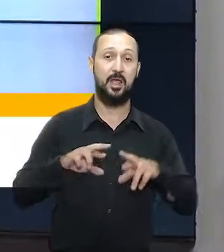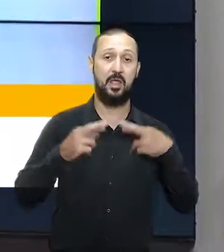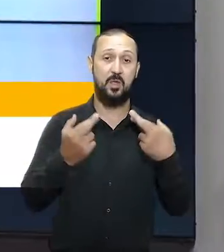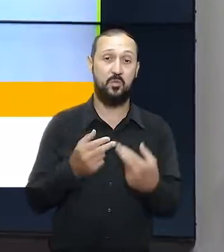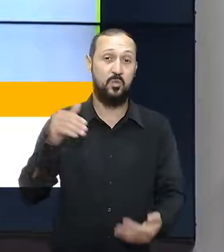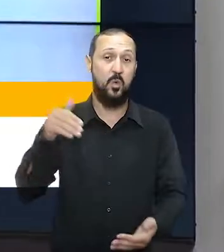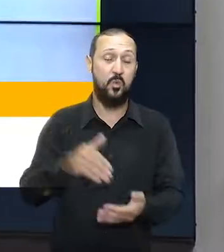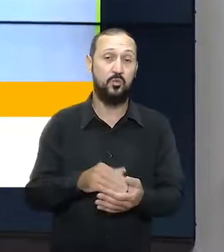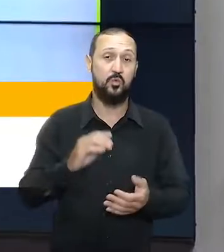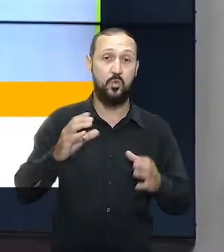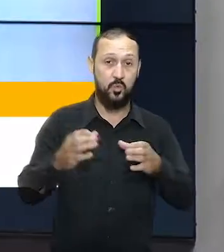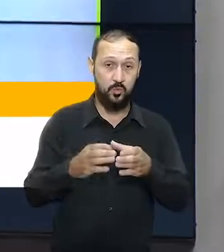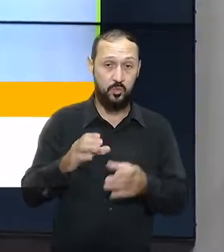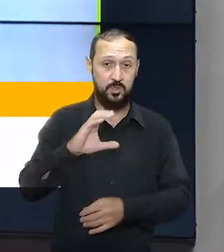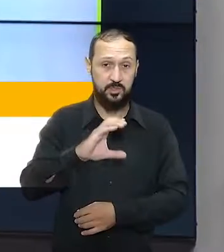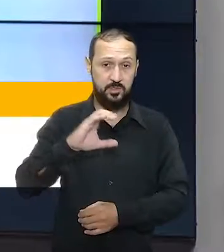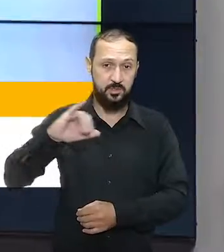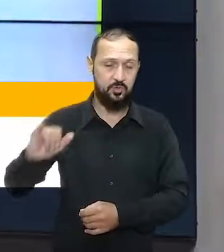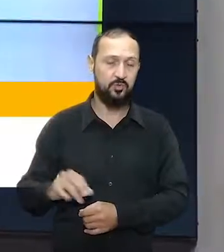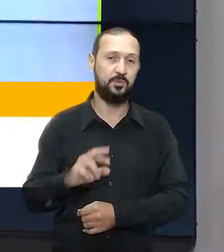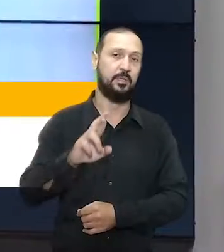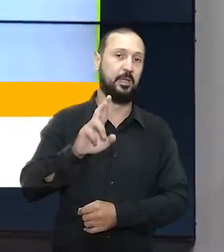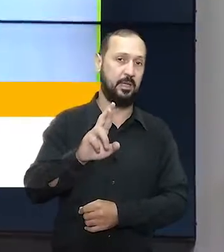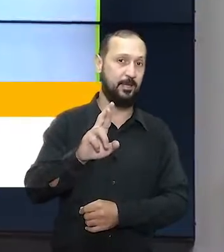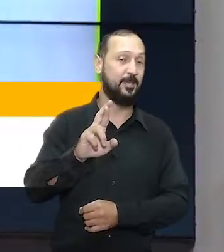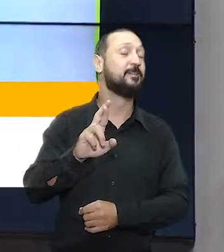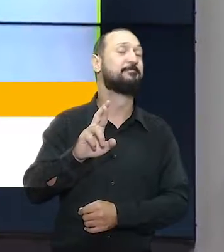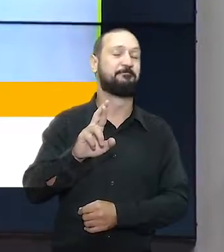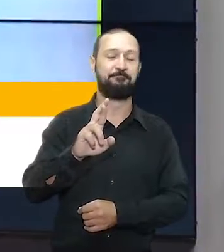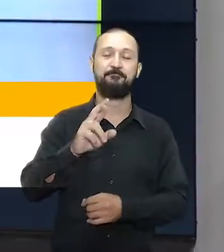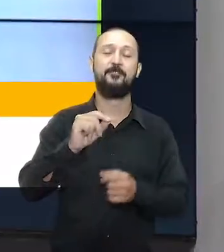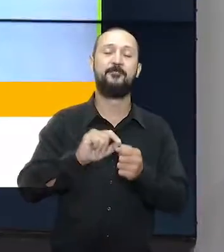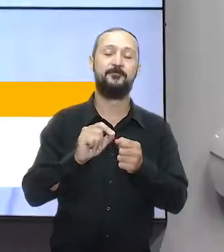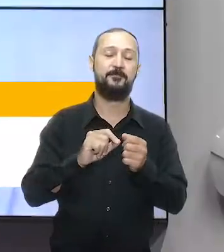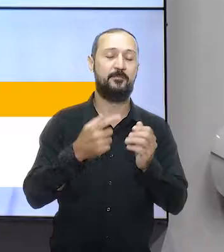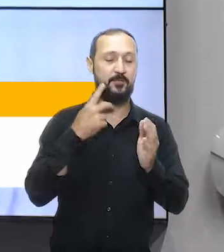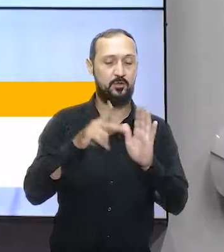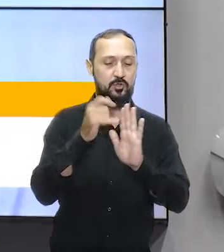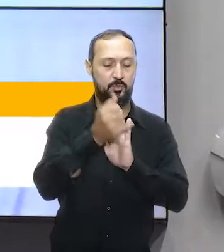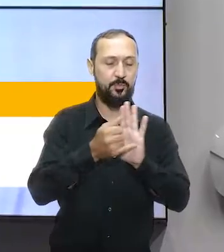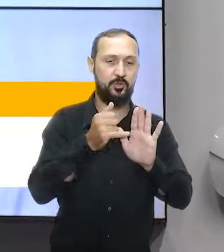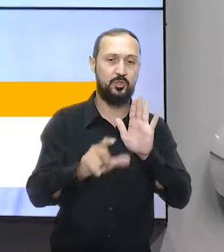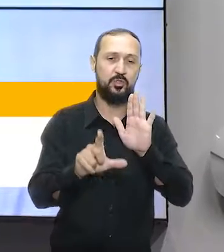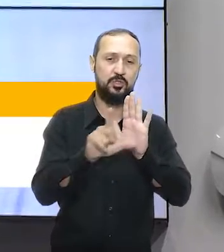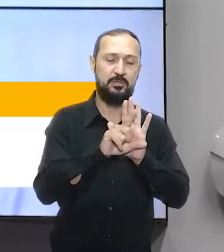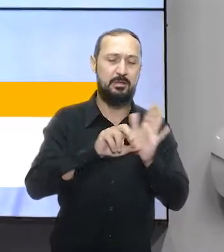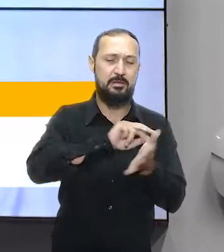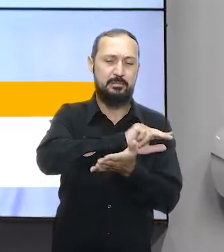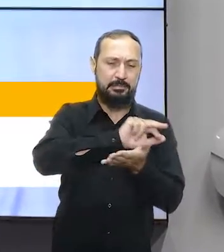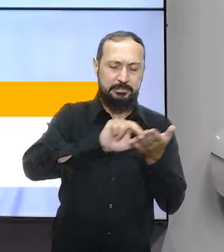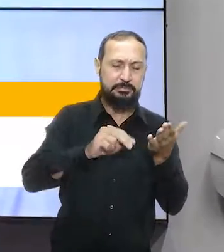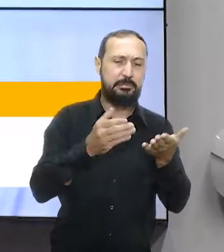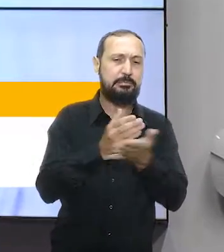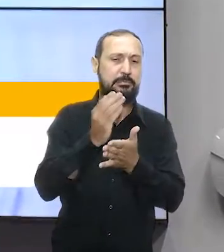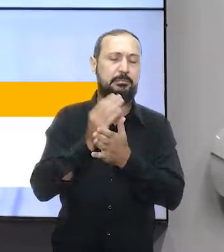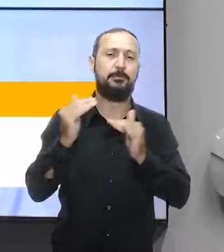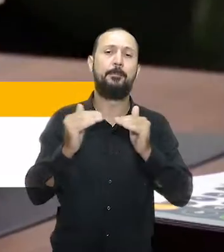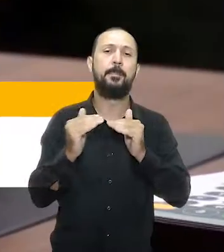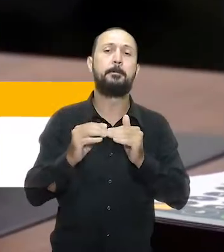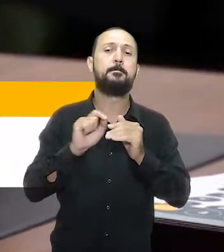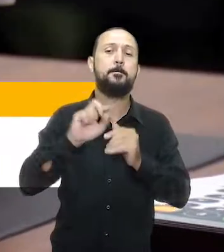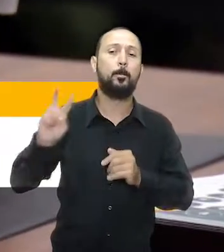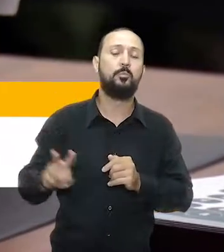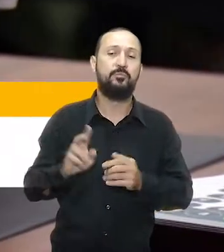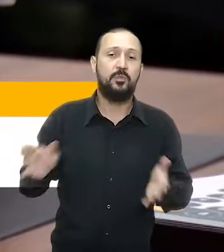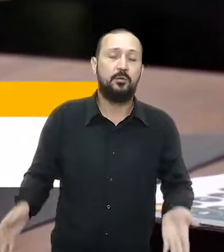Na última reunião do ano, a Comissão de Constituição, Justiça e Redação emitiu parecer favorável a vários projetos